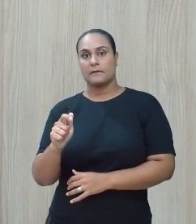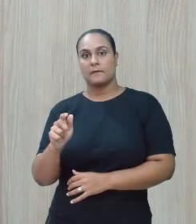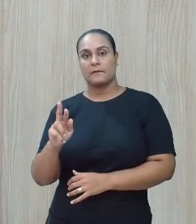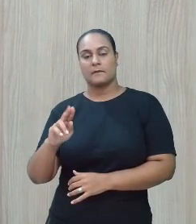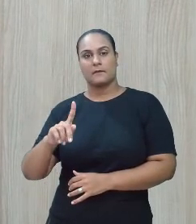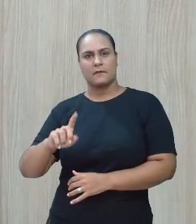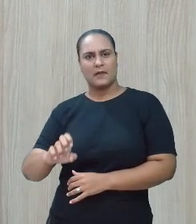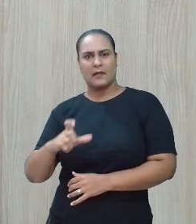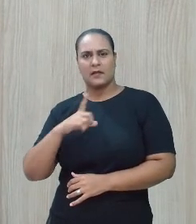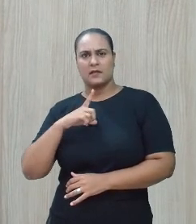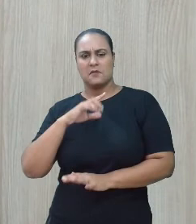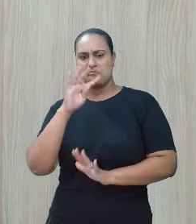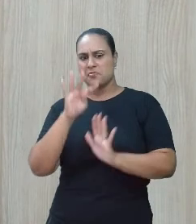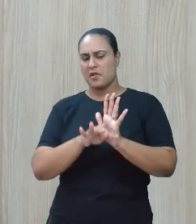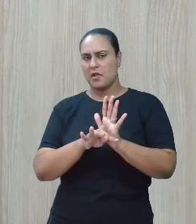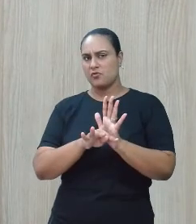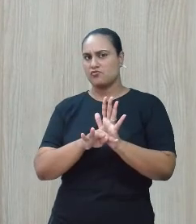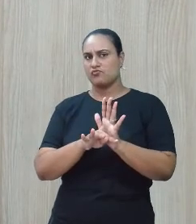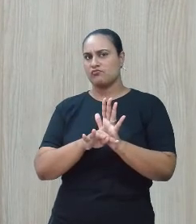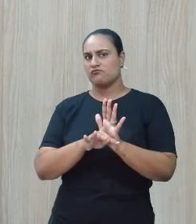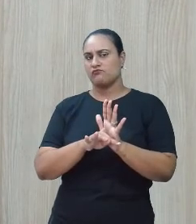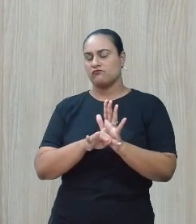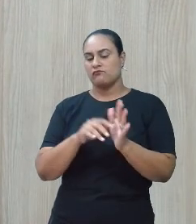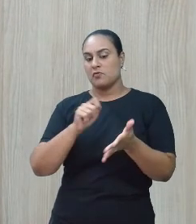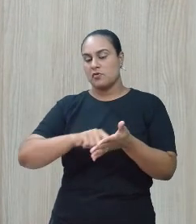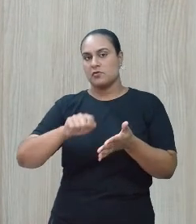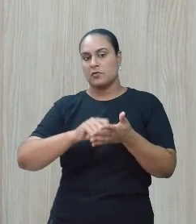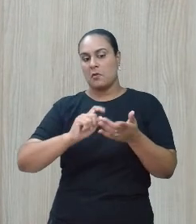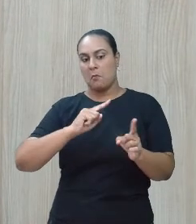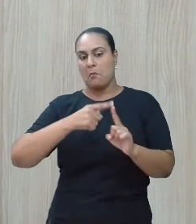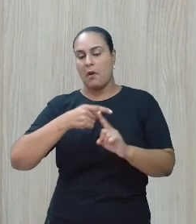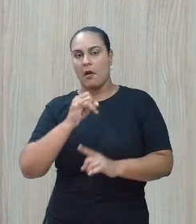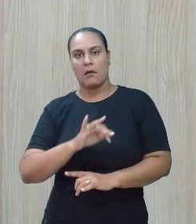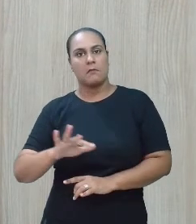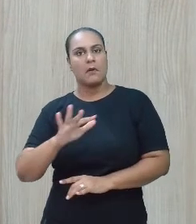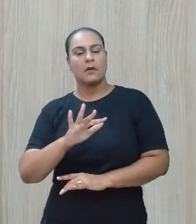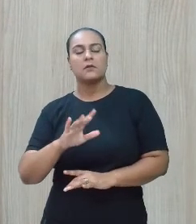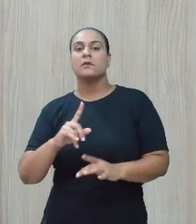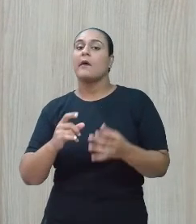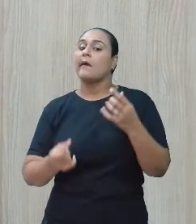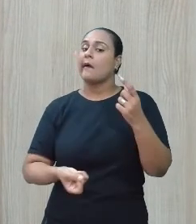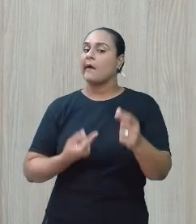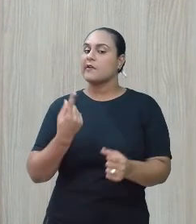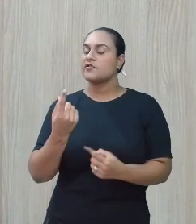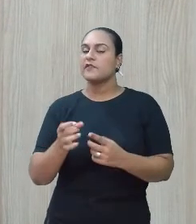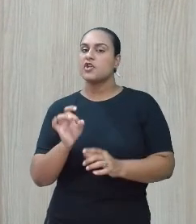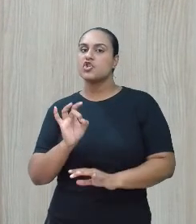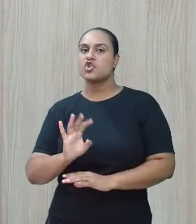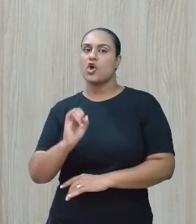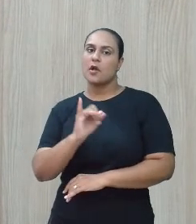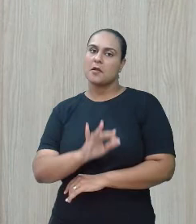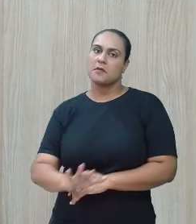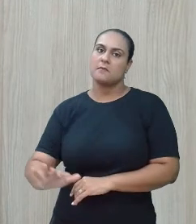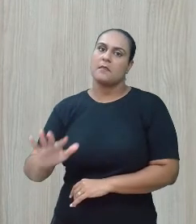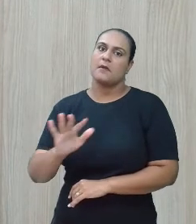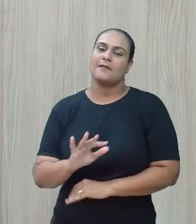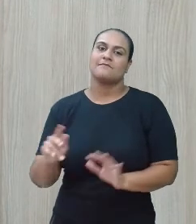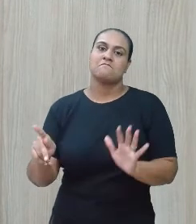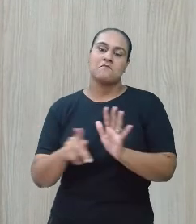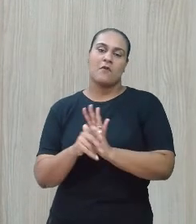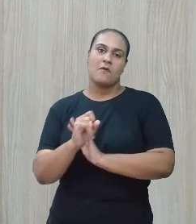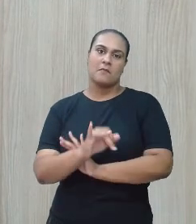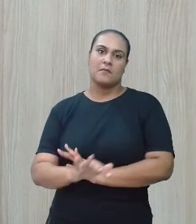acompanhada de texto escrito. Às vezes ela pode ser composta apenas por imagens. E aí a própria imagem, né?